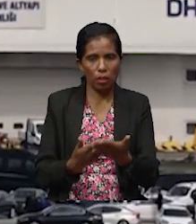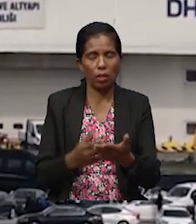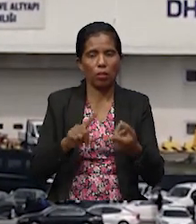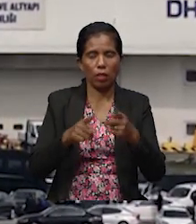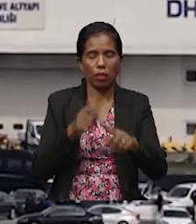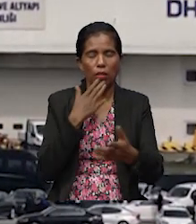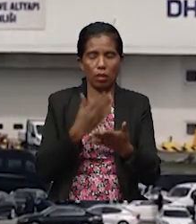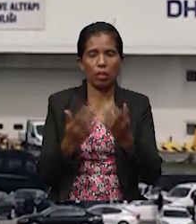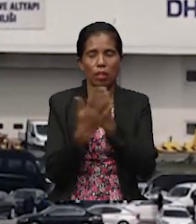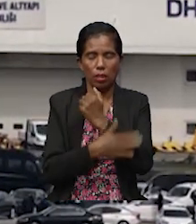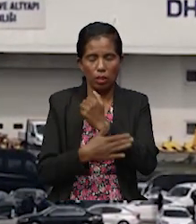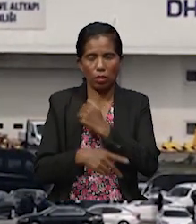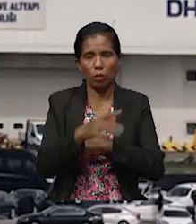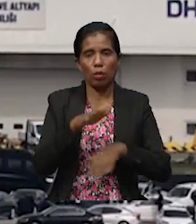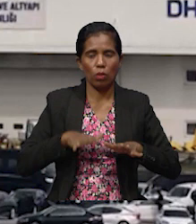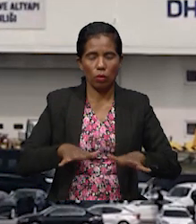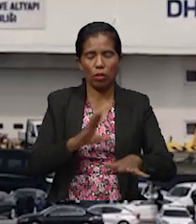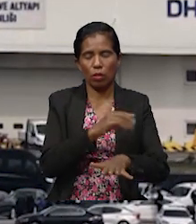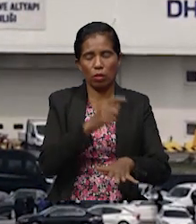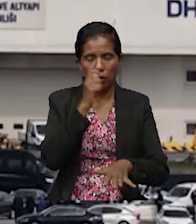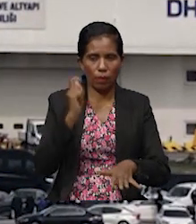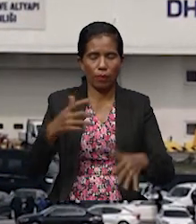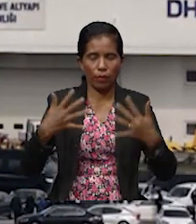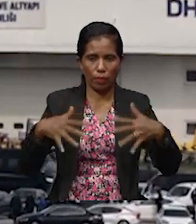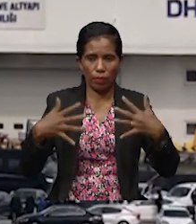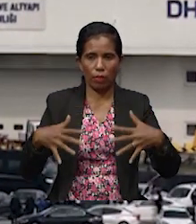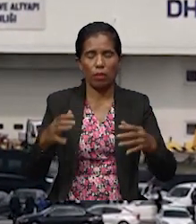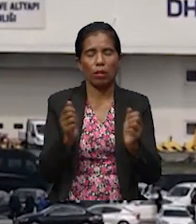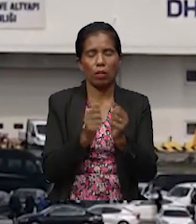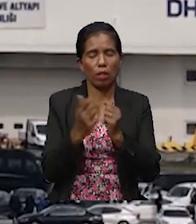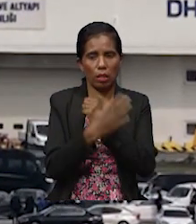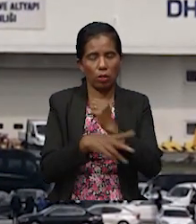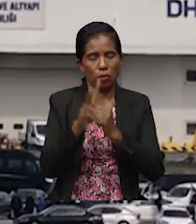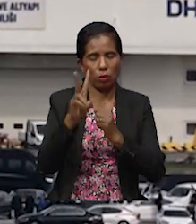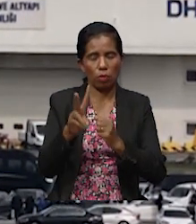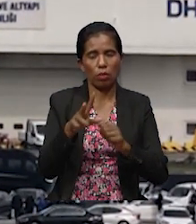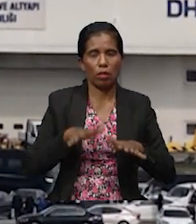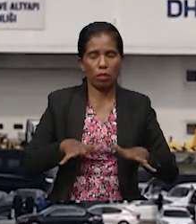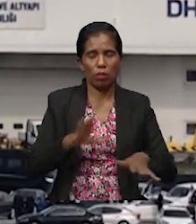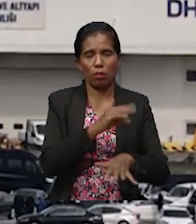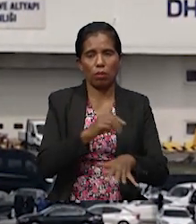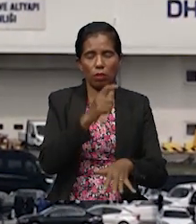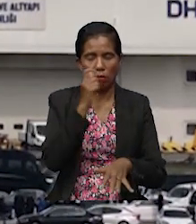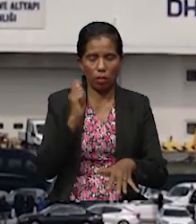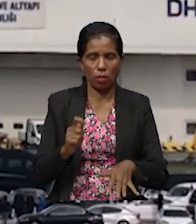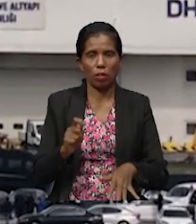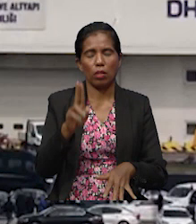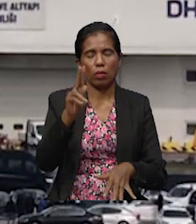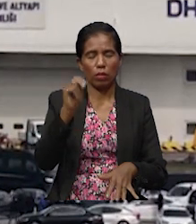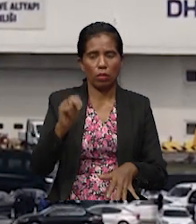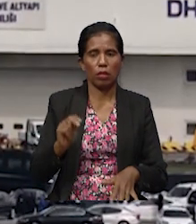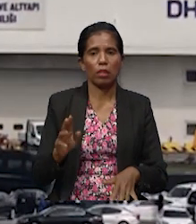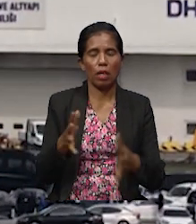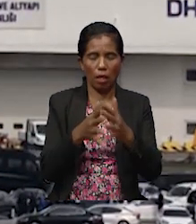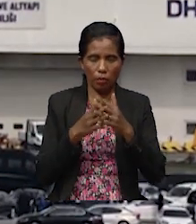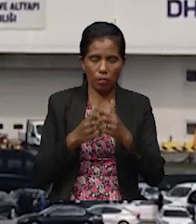Rusia no Ukraina. Invasaun Rusia ba Ukraina hamosona tensaun husi indignasaun internasional ho Union Europea, Estados Unidos de